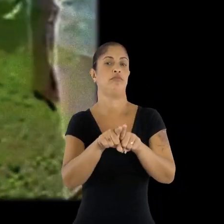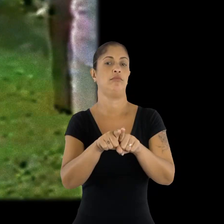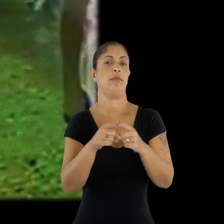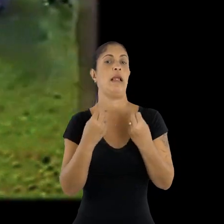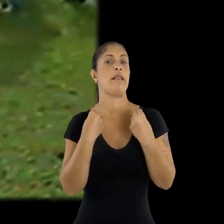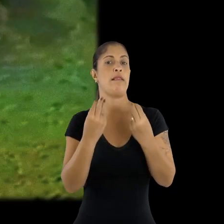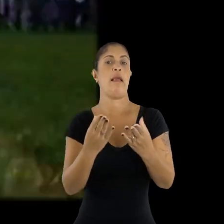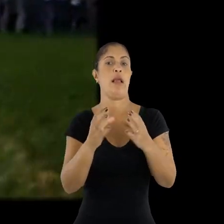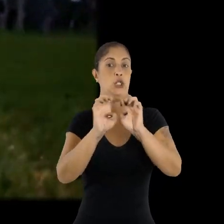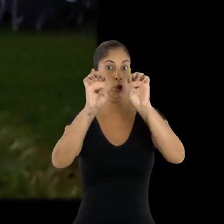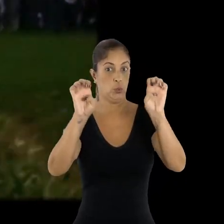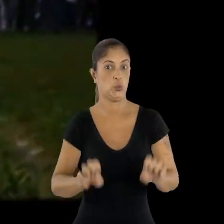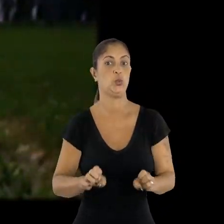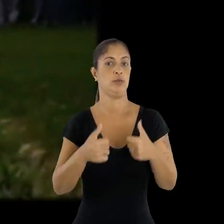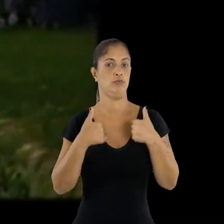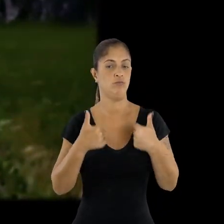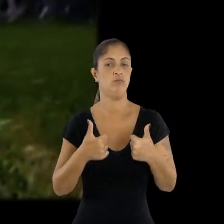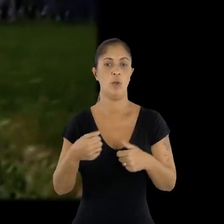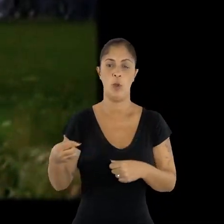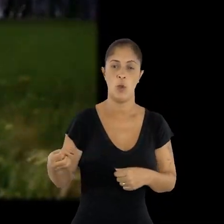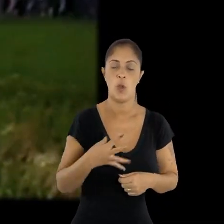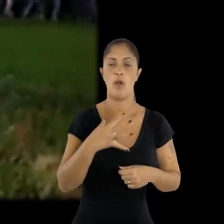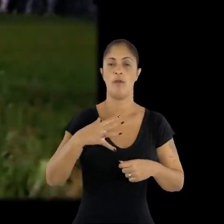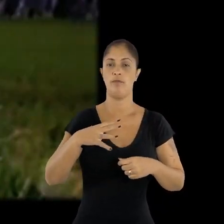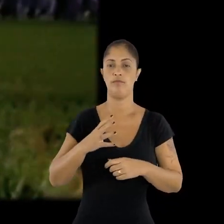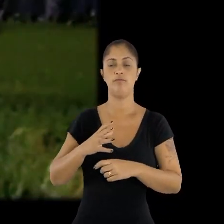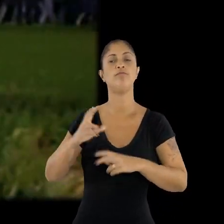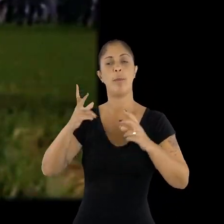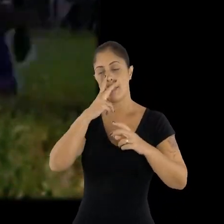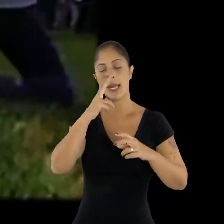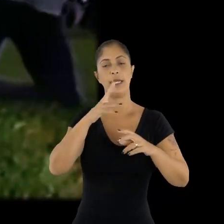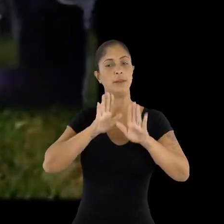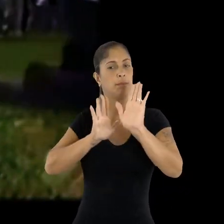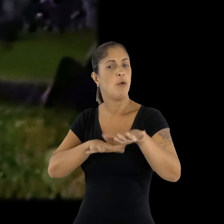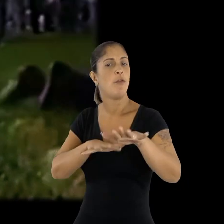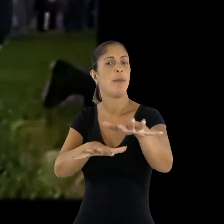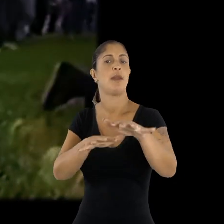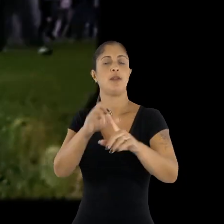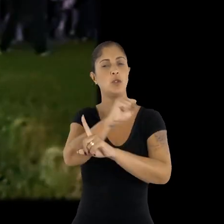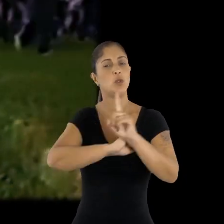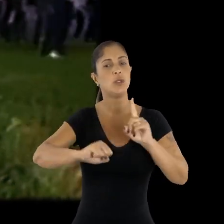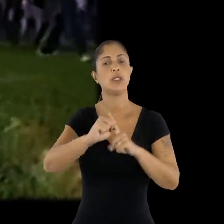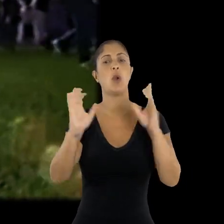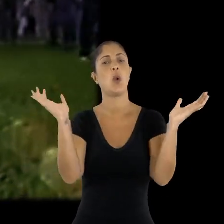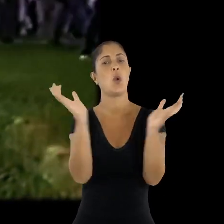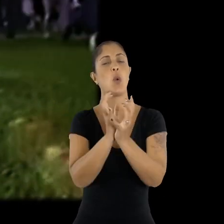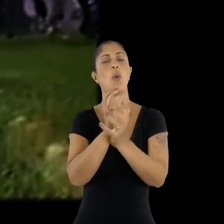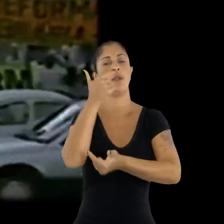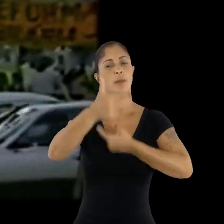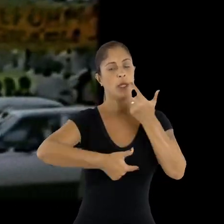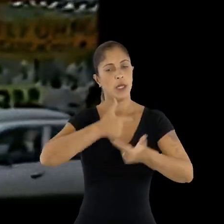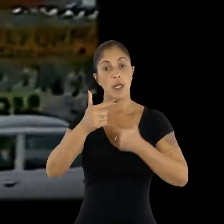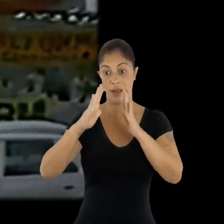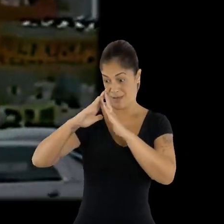dando infraestrutura para essas novas caminhadas sociais, como do movimento popular, dos grupos de operários. E a